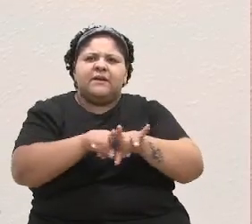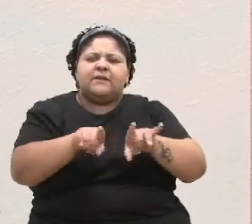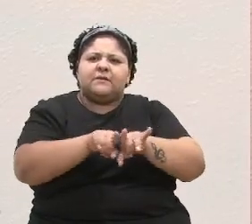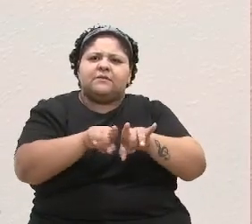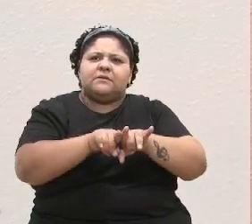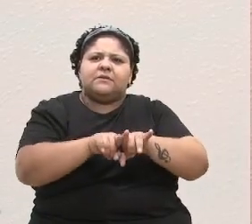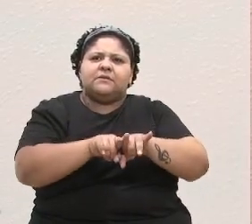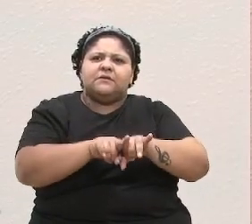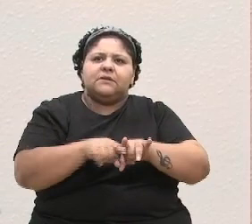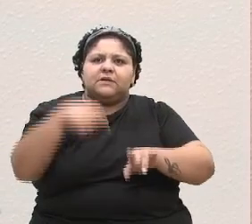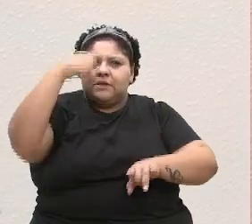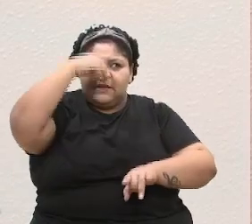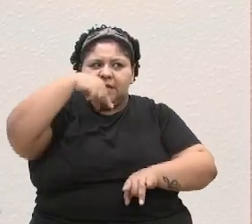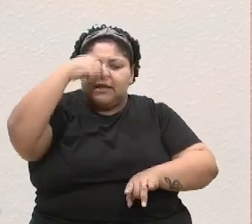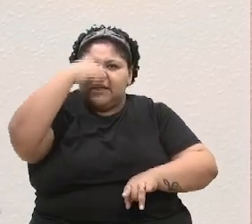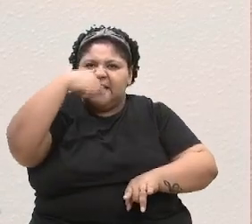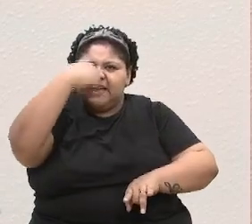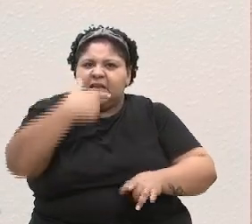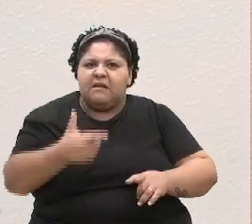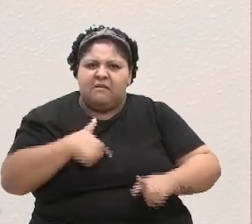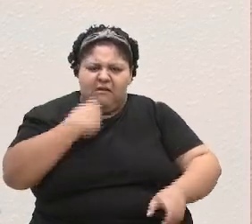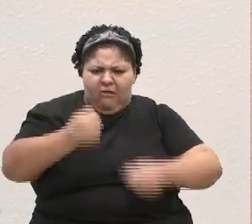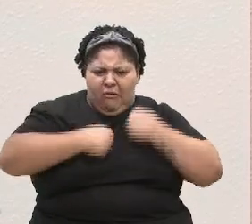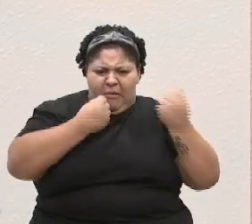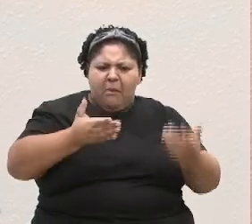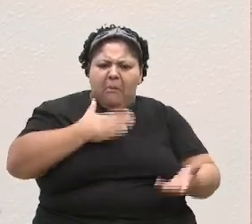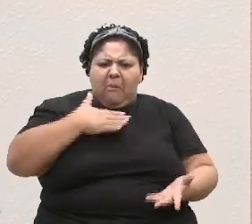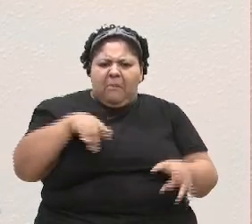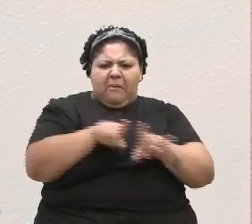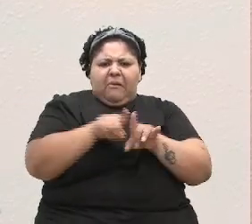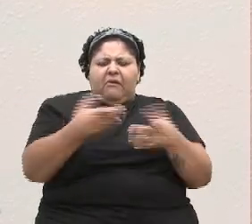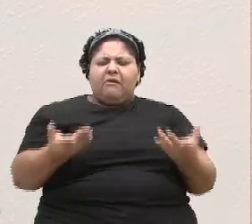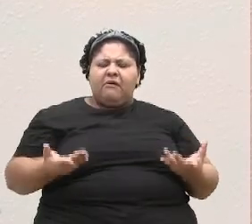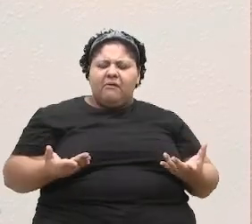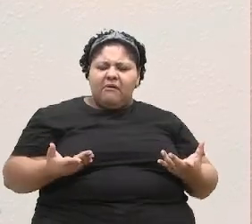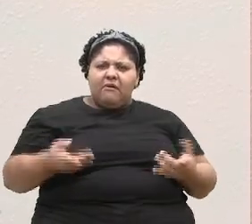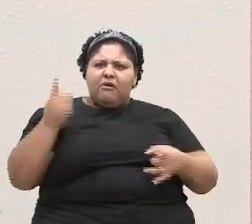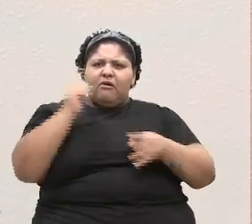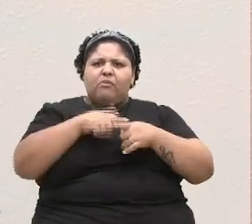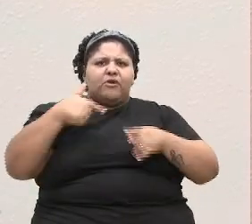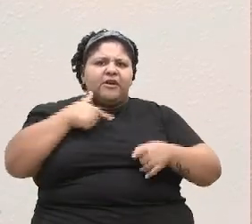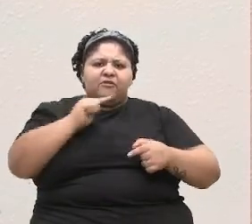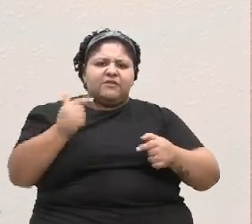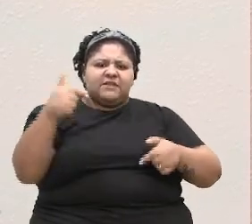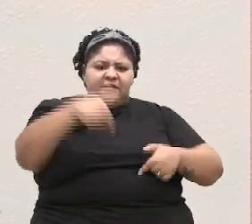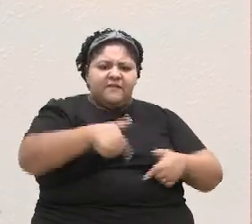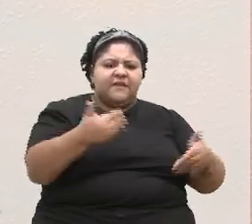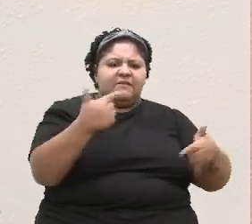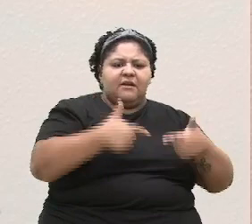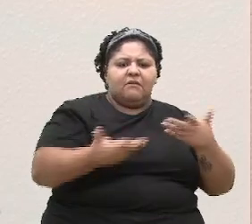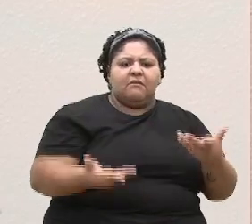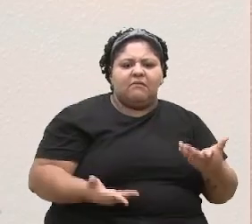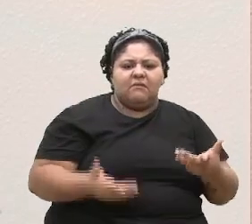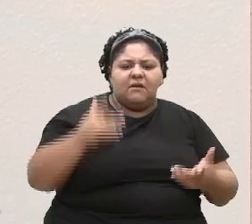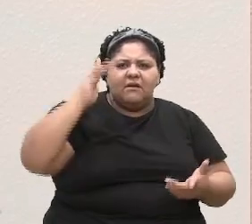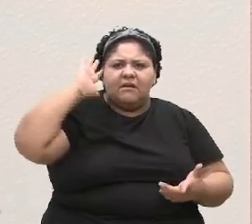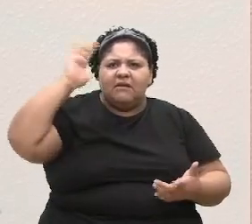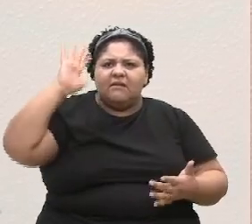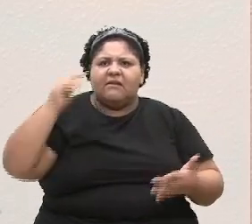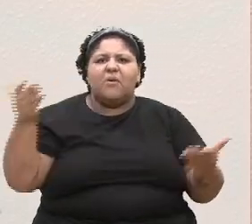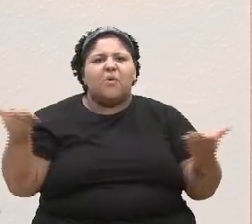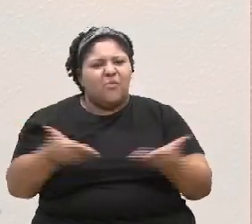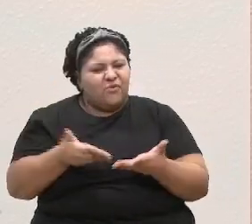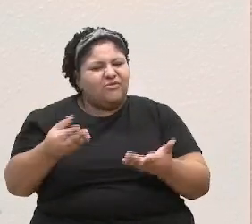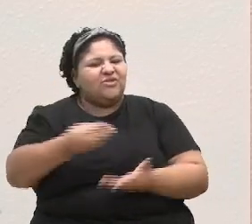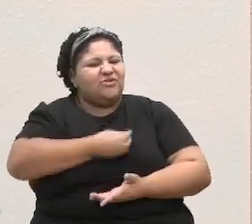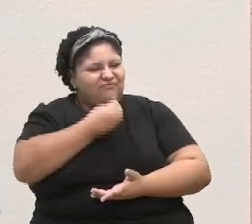e domingo eu estava bravo comigo mesmo que não estava bem para vir trabalhar. Então imagina o que a gente, né, hoje passa